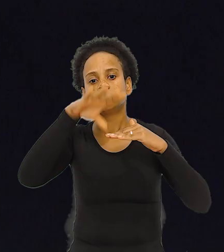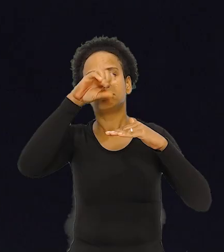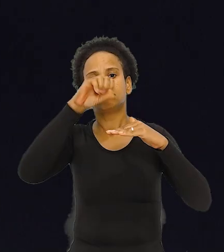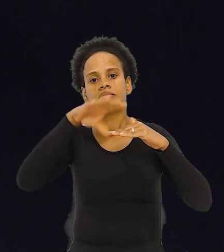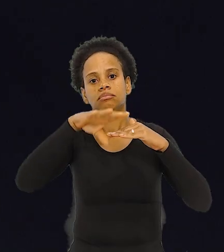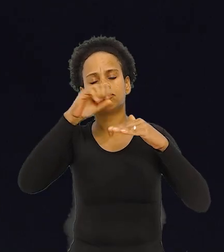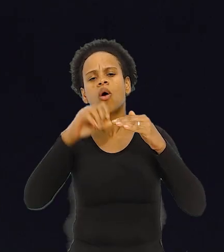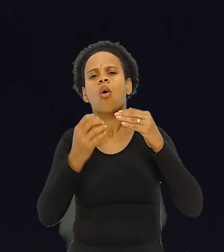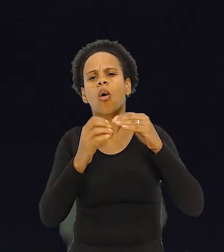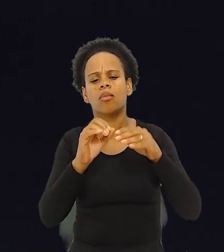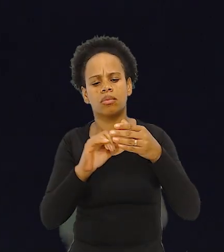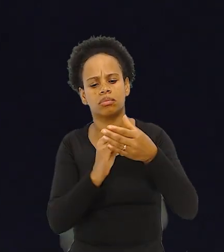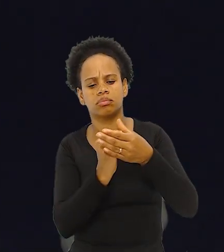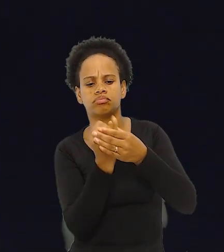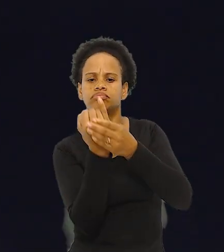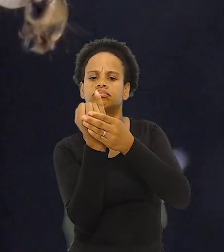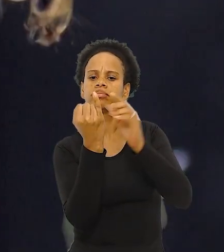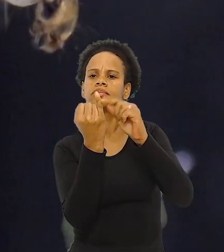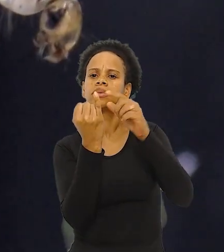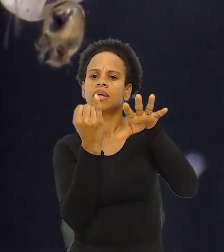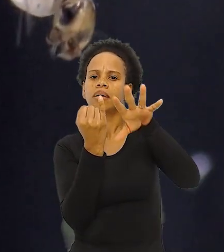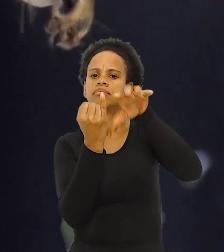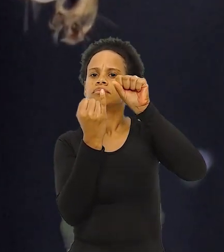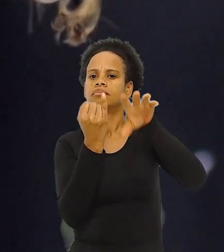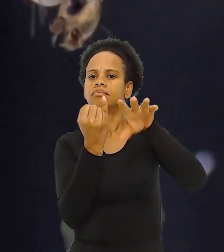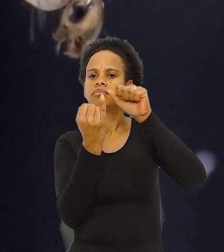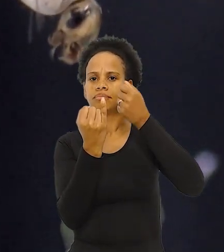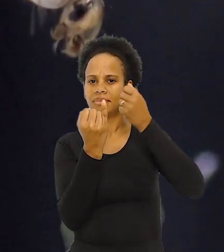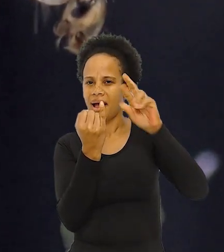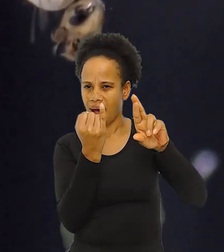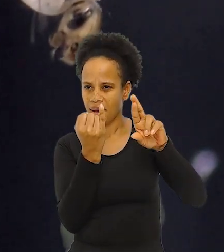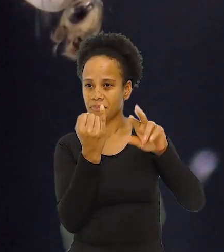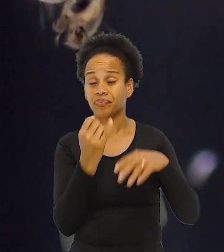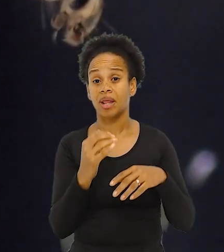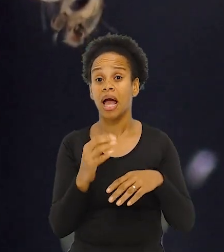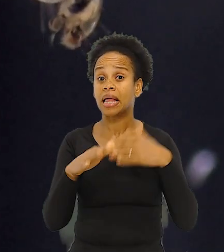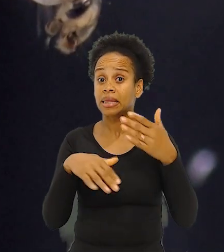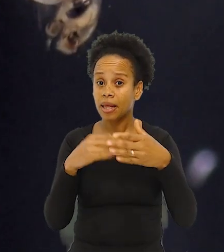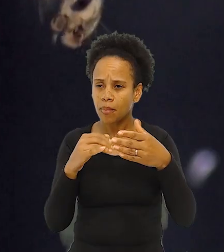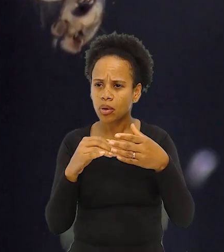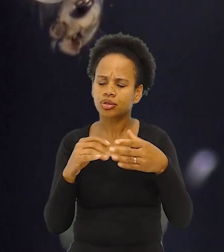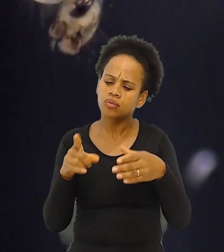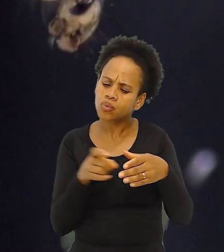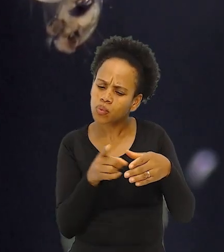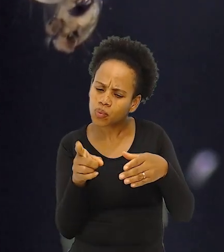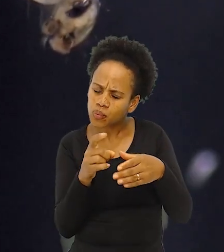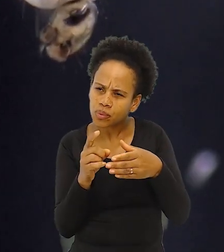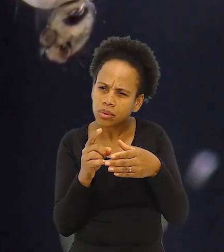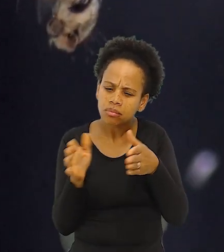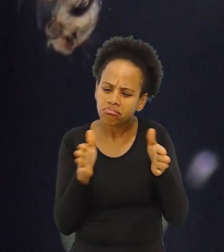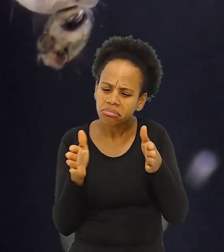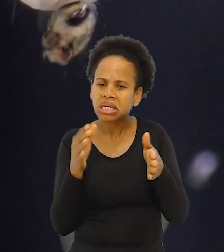sifão localizado no último segmento. No final da fase larval, que leva de 5 a